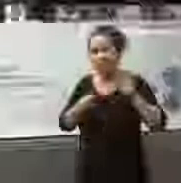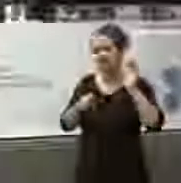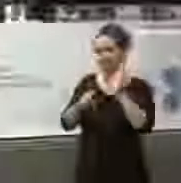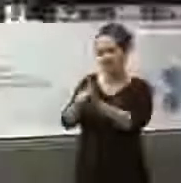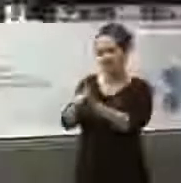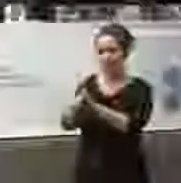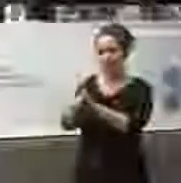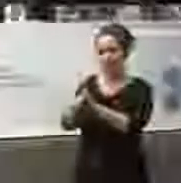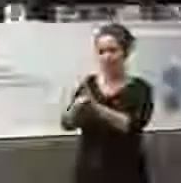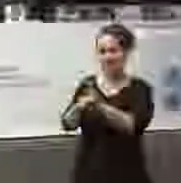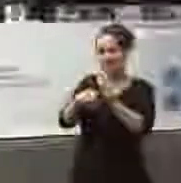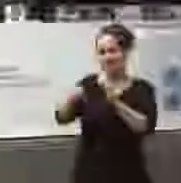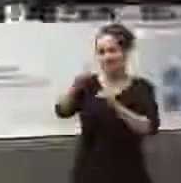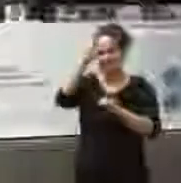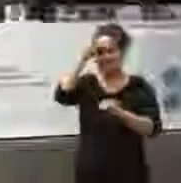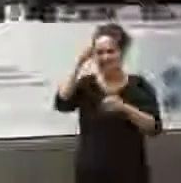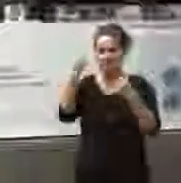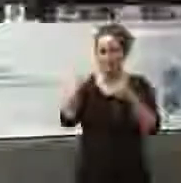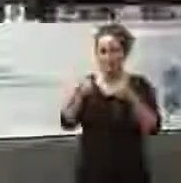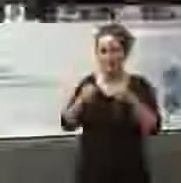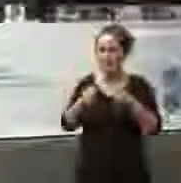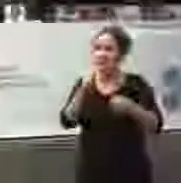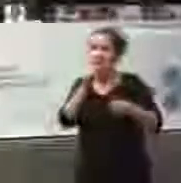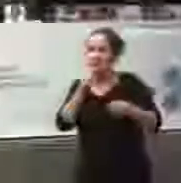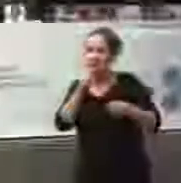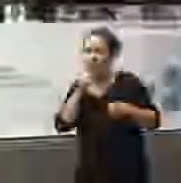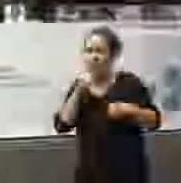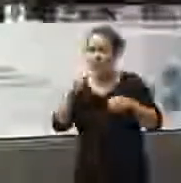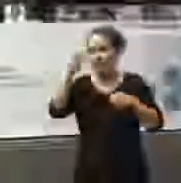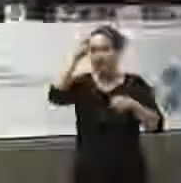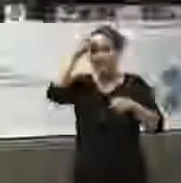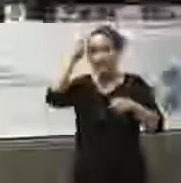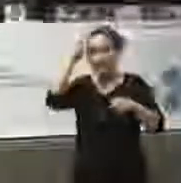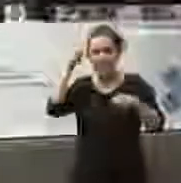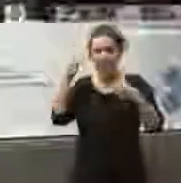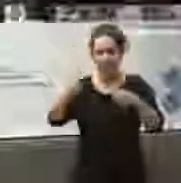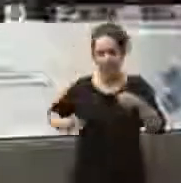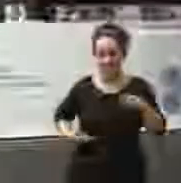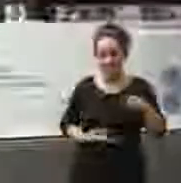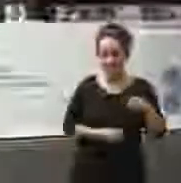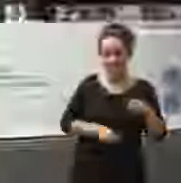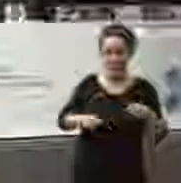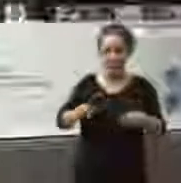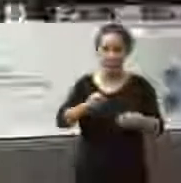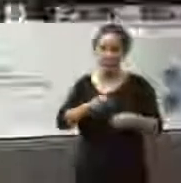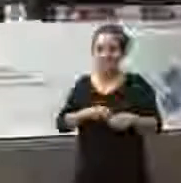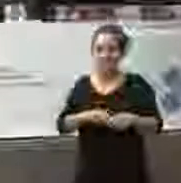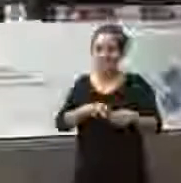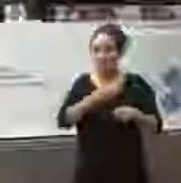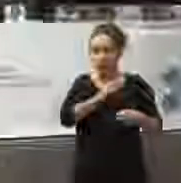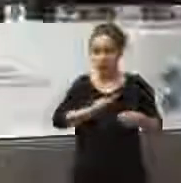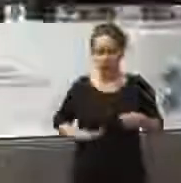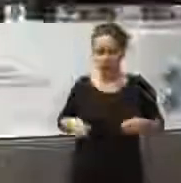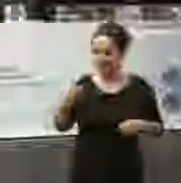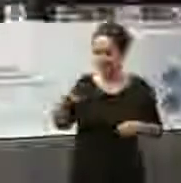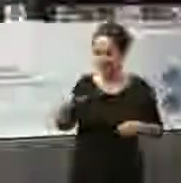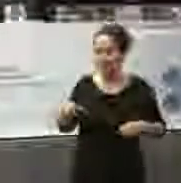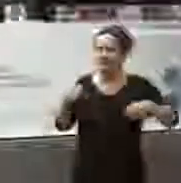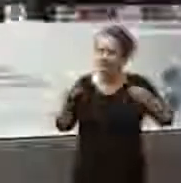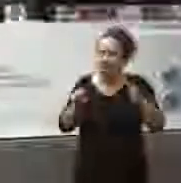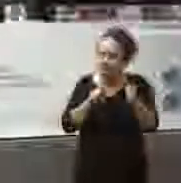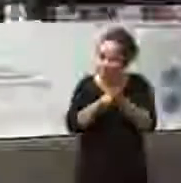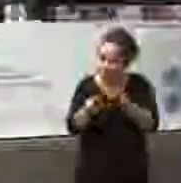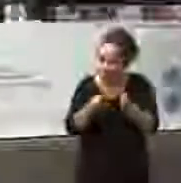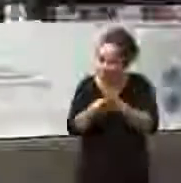uma oferta maior de cirurgia ele vai acabar optando por ela mas vamos pular já passando desse aspecto